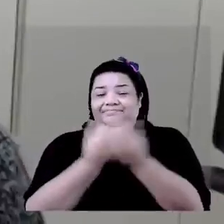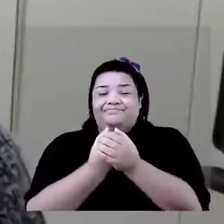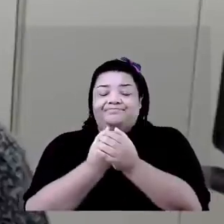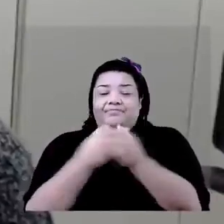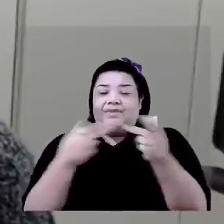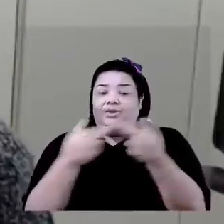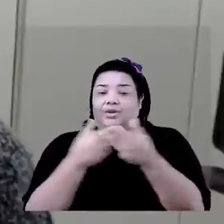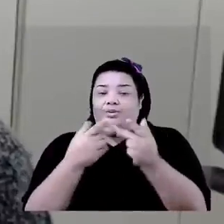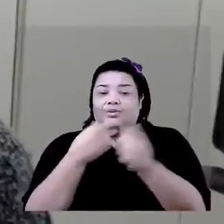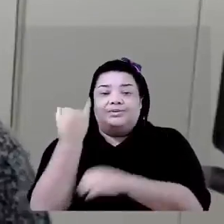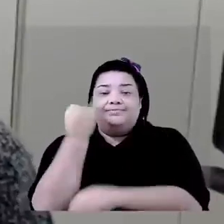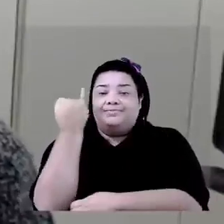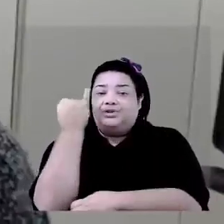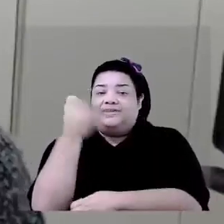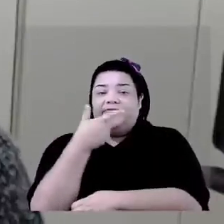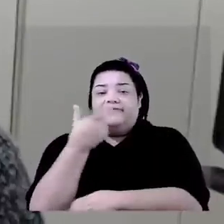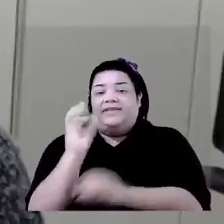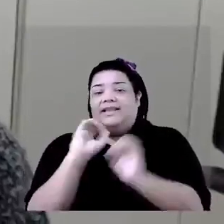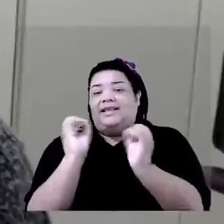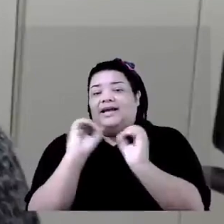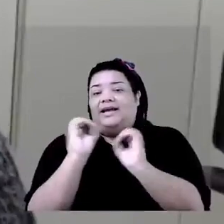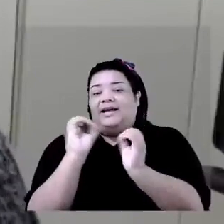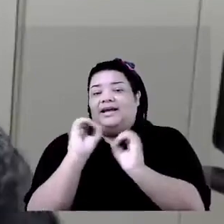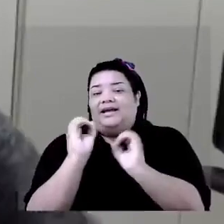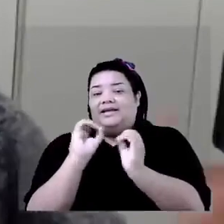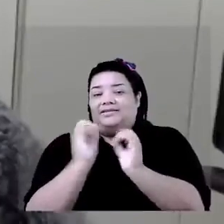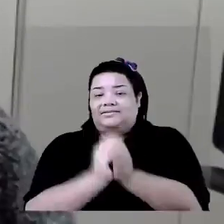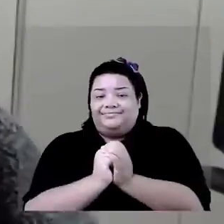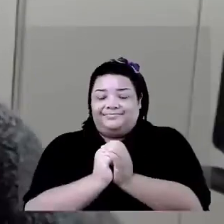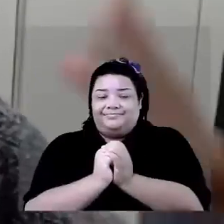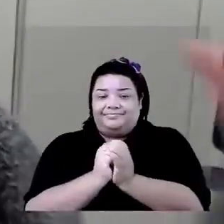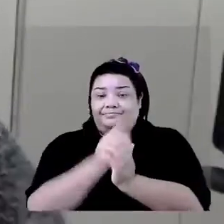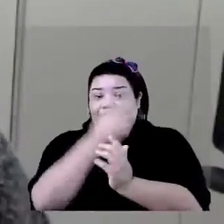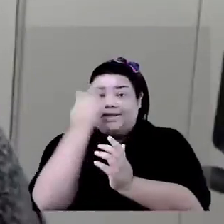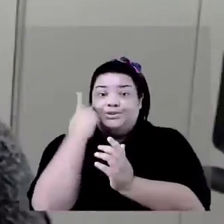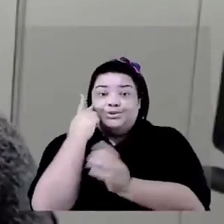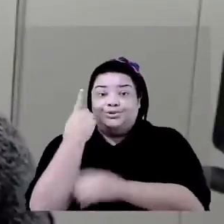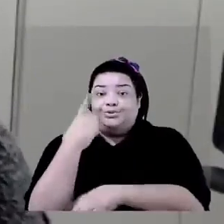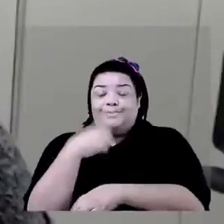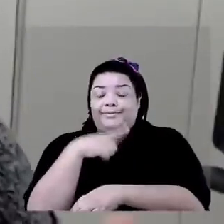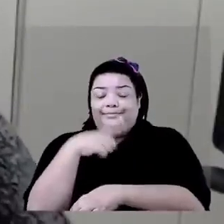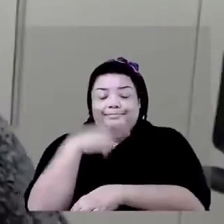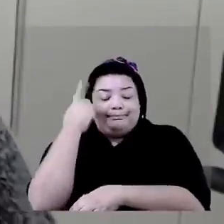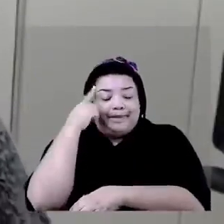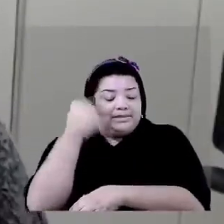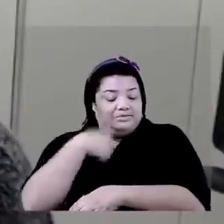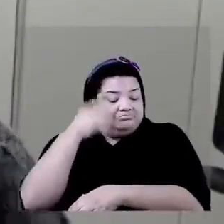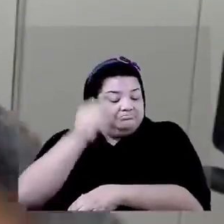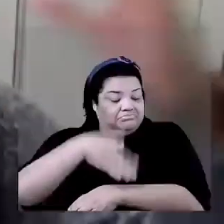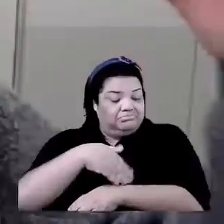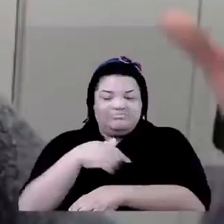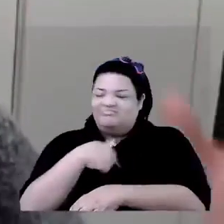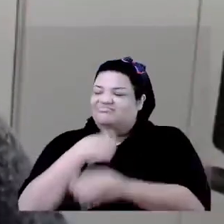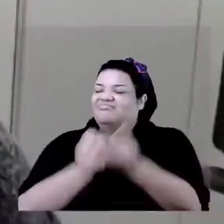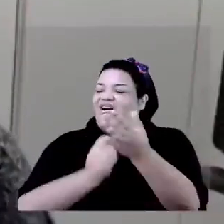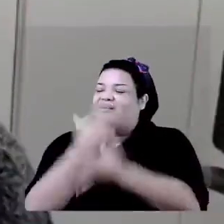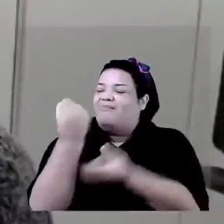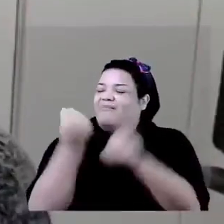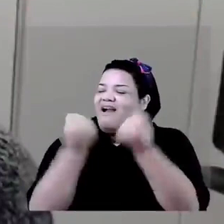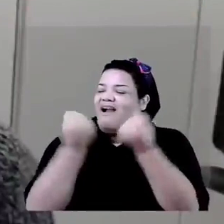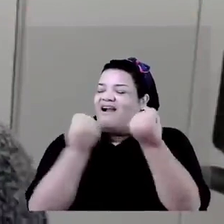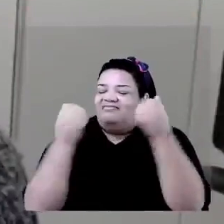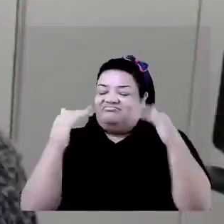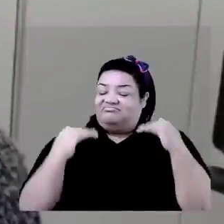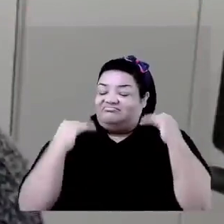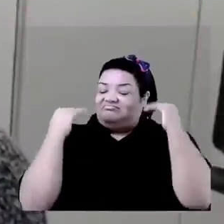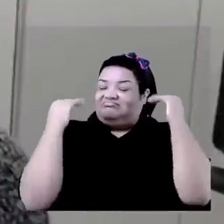para superar até problemas de autoestima baixa, acabam comprando um veículo de grande porte, movido a diesel, para parecer que está numa